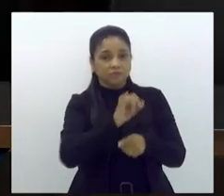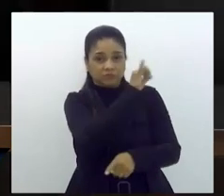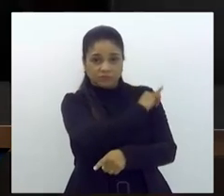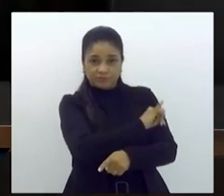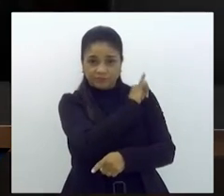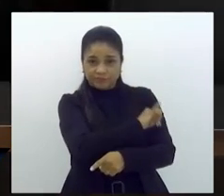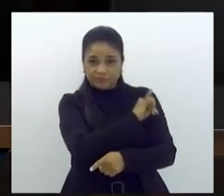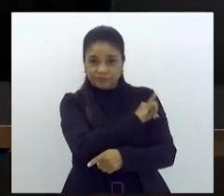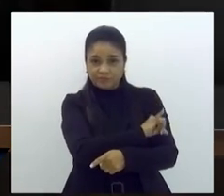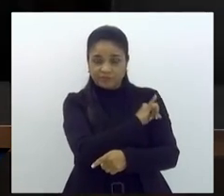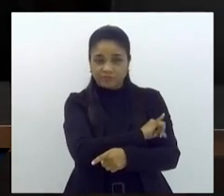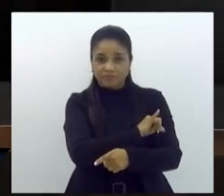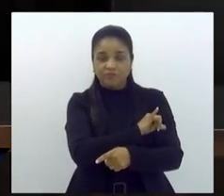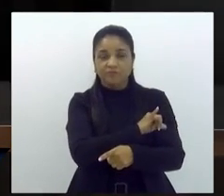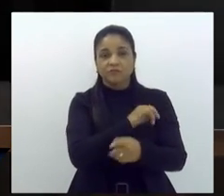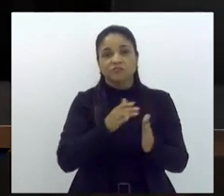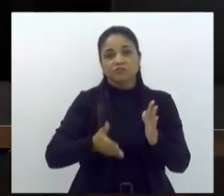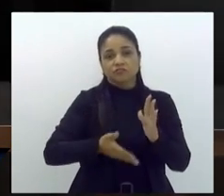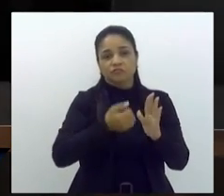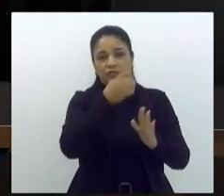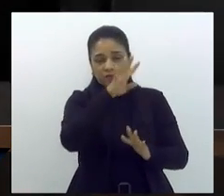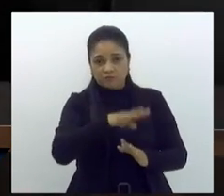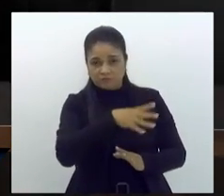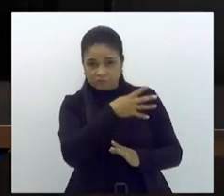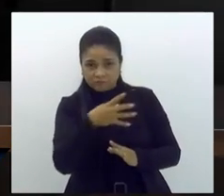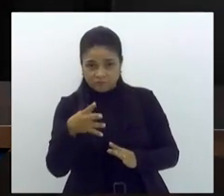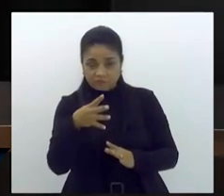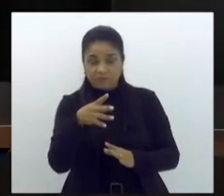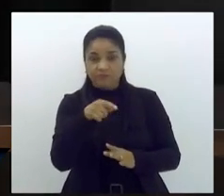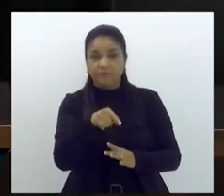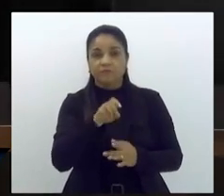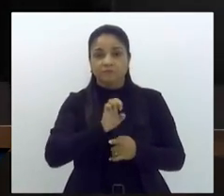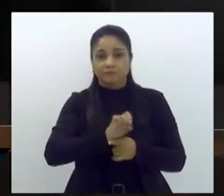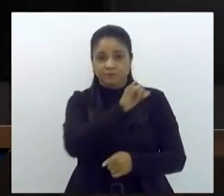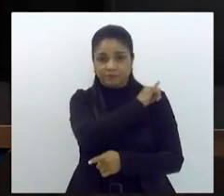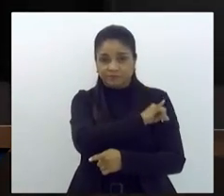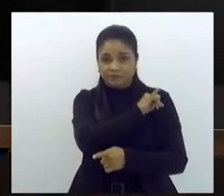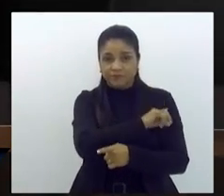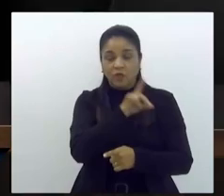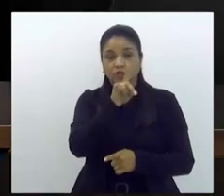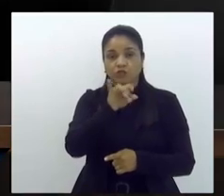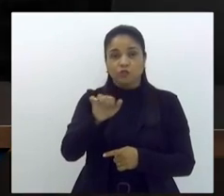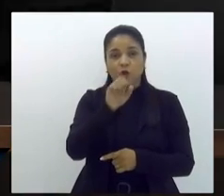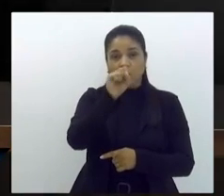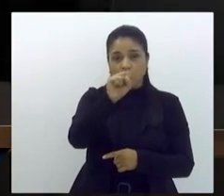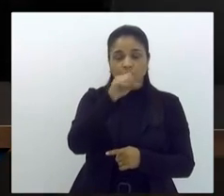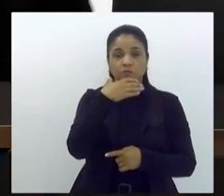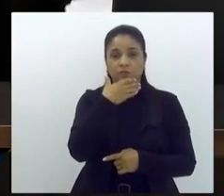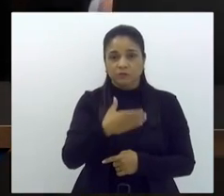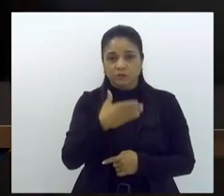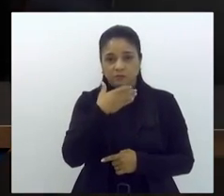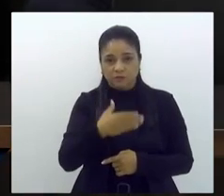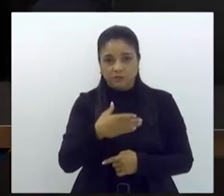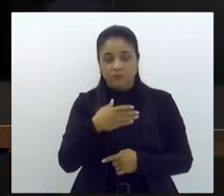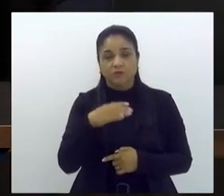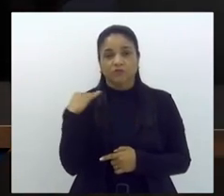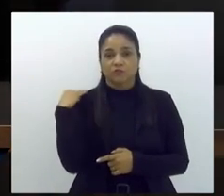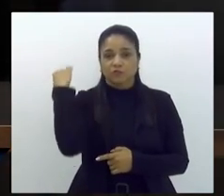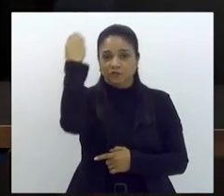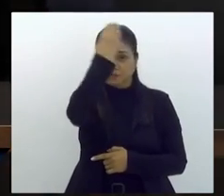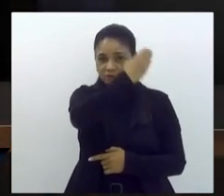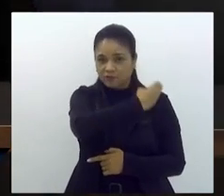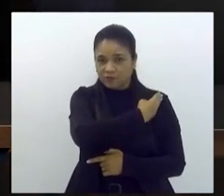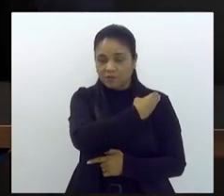para instituir no calendário Oficial do Estado do Rio de Janeiro o dia 8 de dezembro como Dia da Nossa Senhora